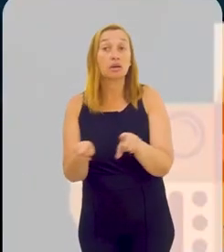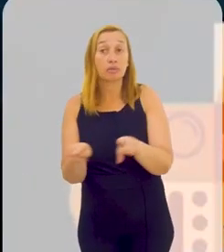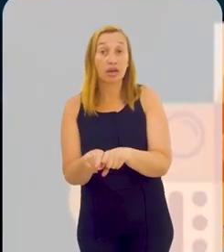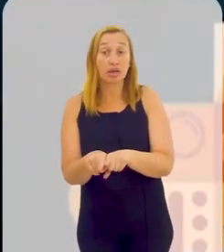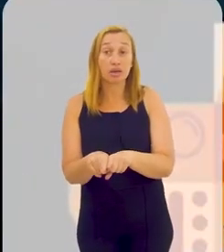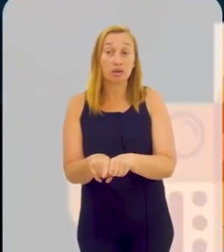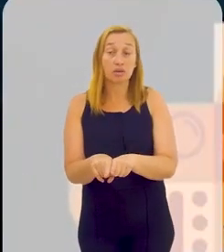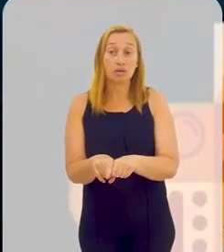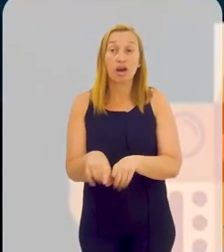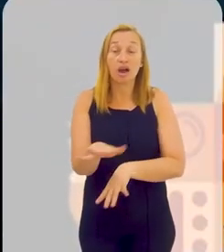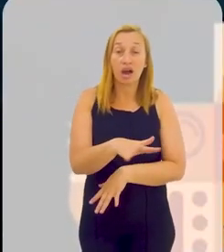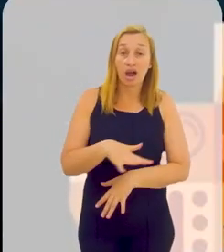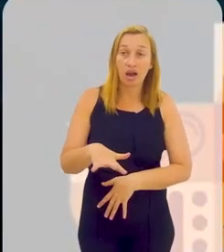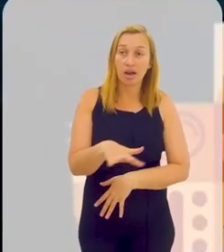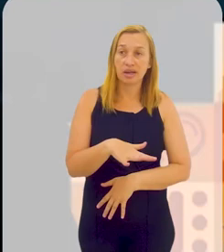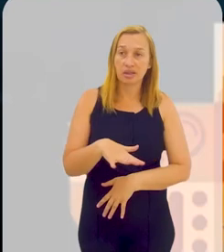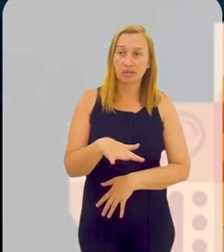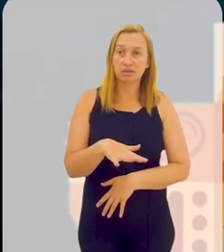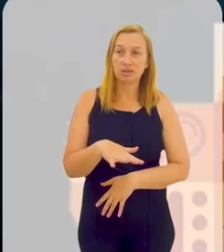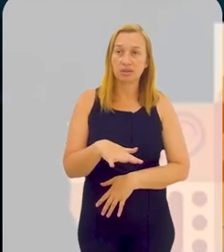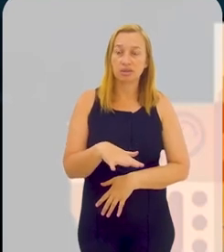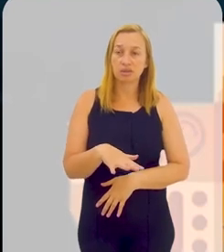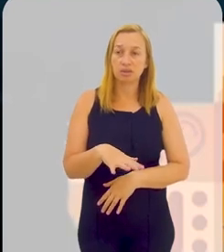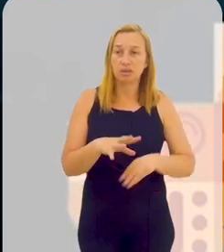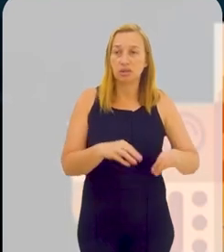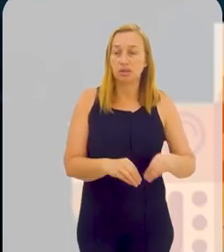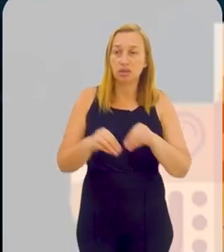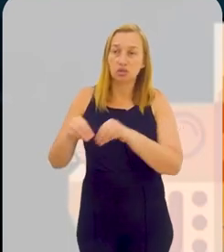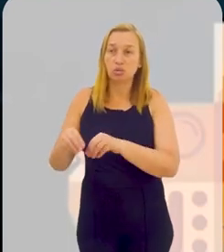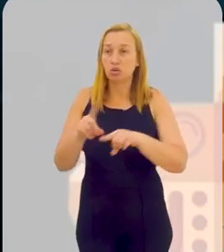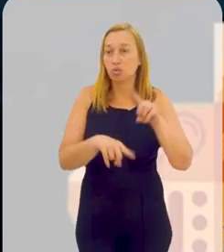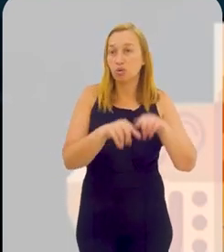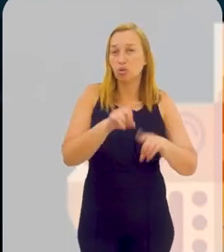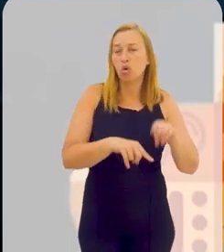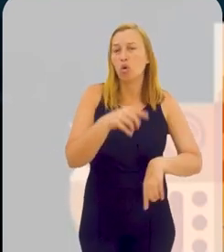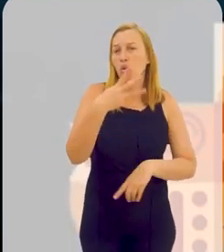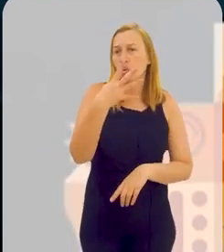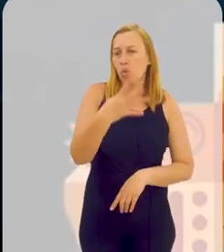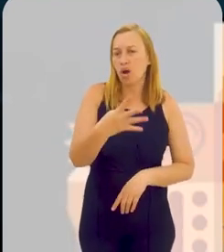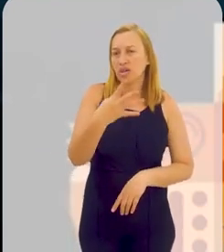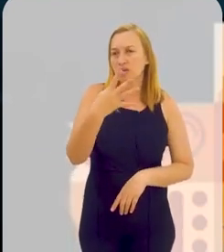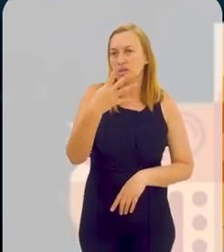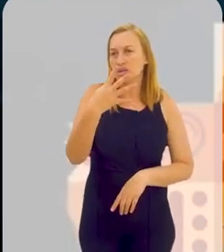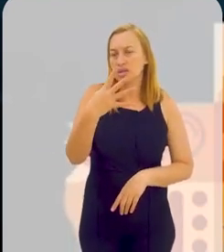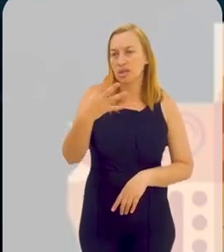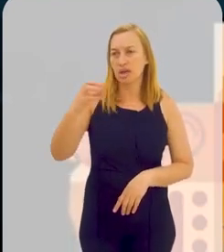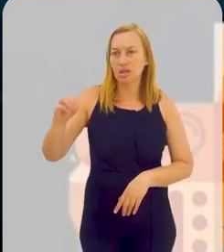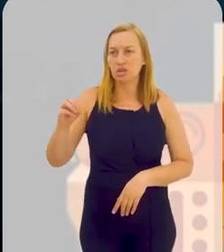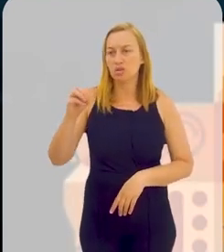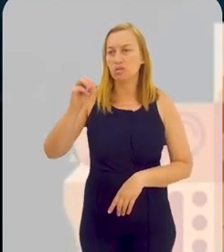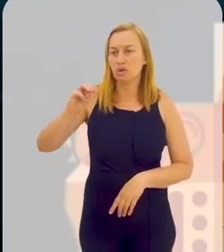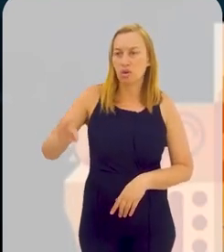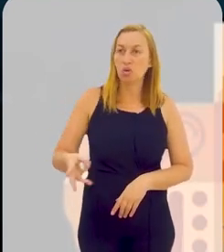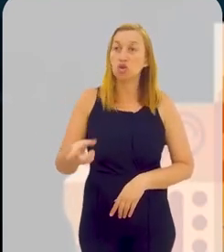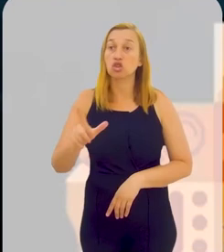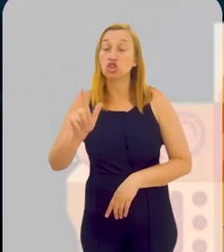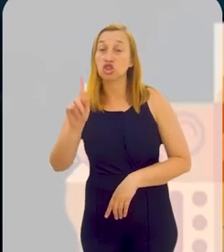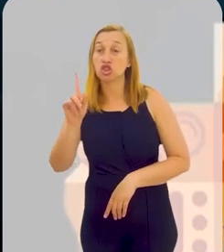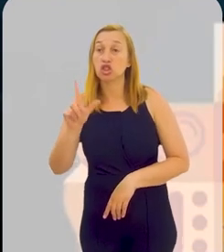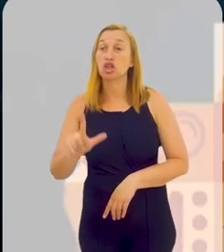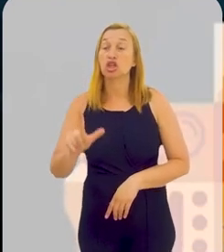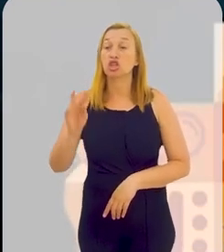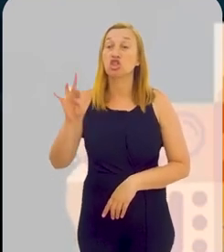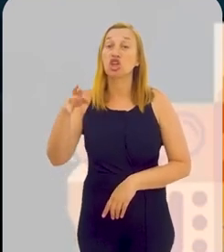ao mesmo tempo, o setor transporta, produz e transporta 400 milhões de litros por